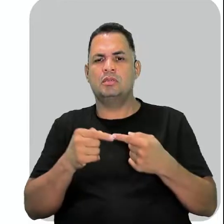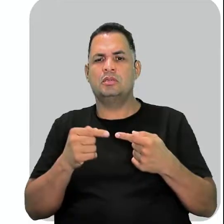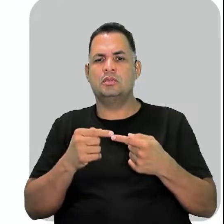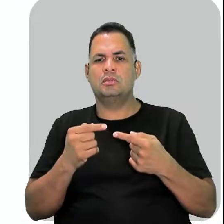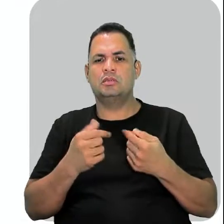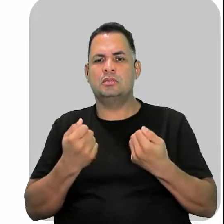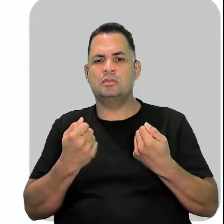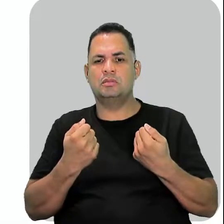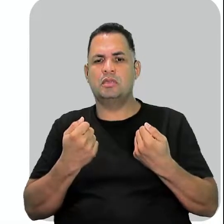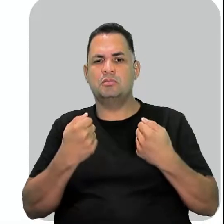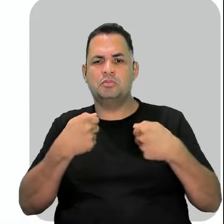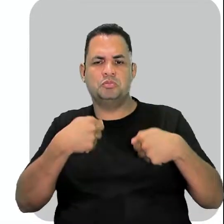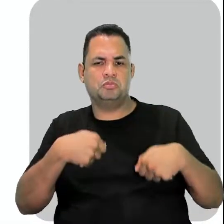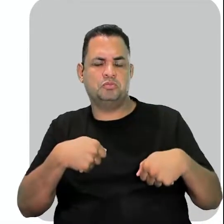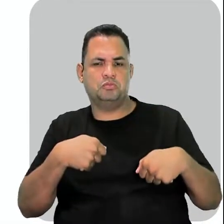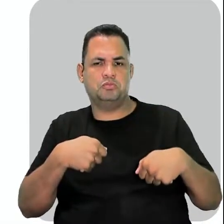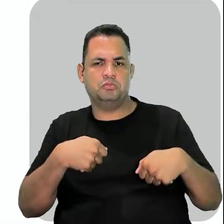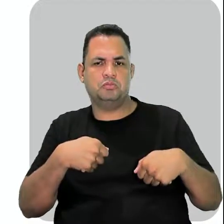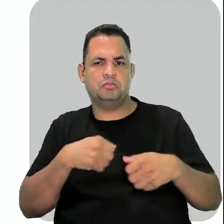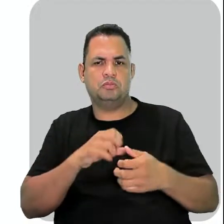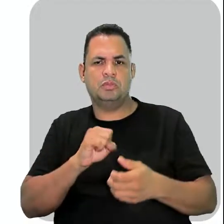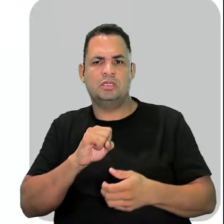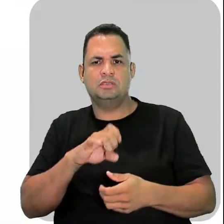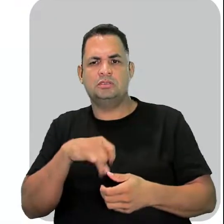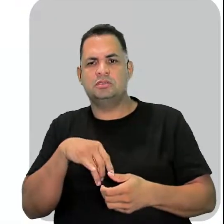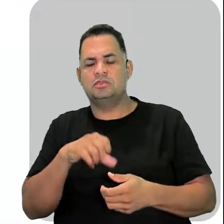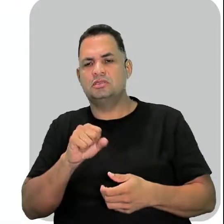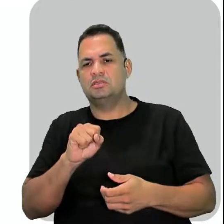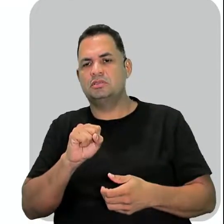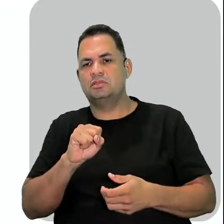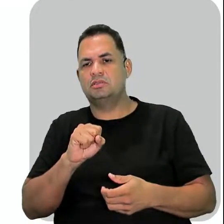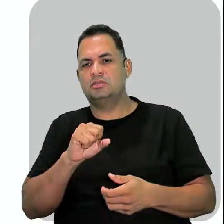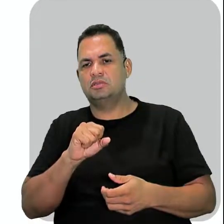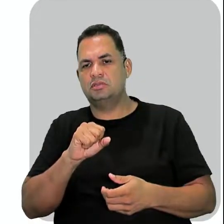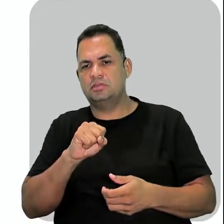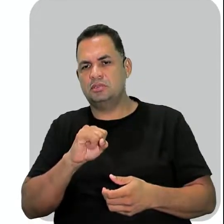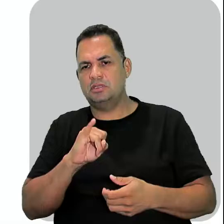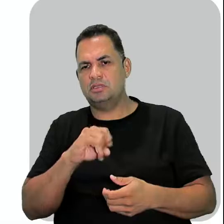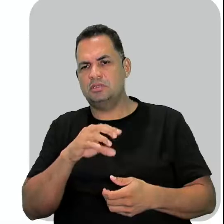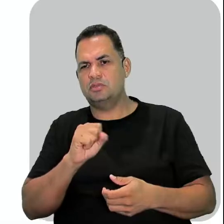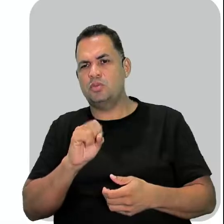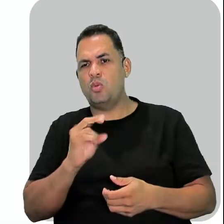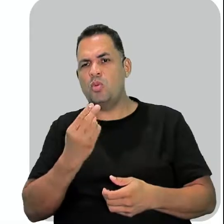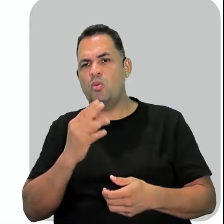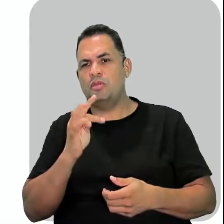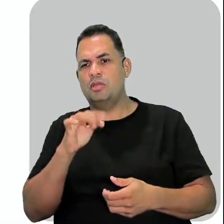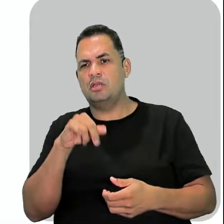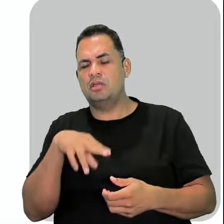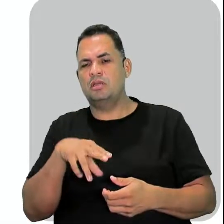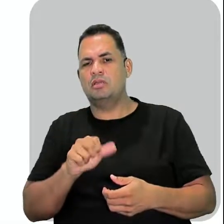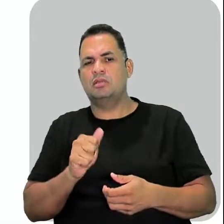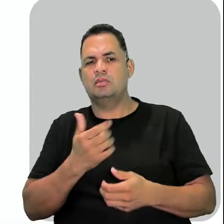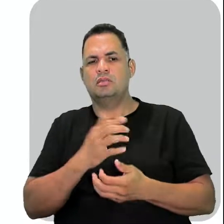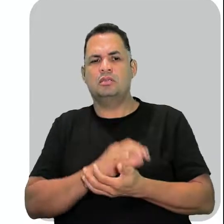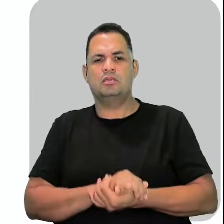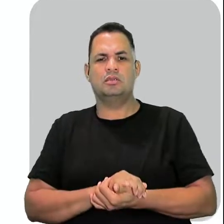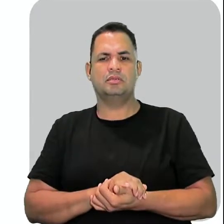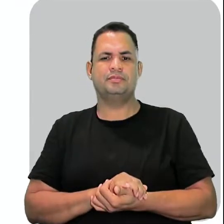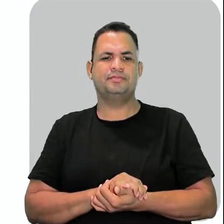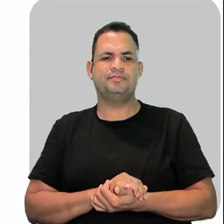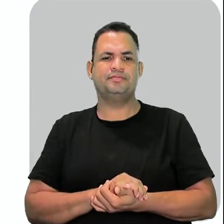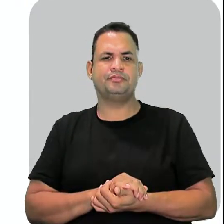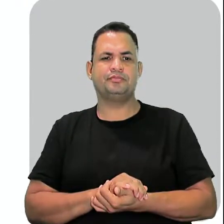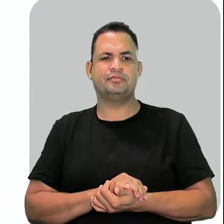que vai determinar se ele é cis ou se ele é trans. Vamos lá ver? Então aqui,